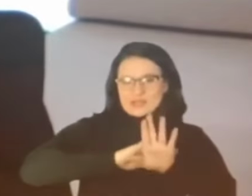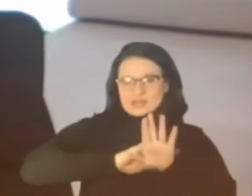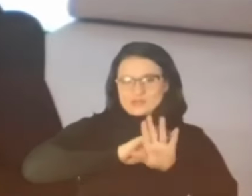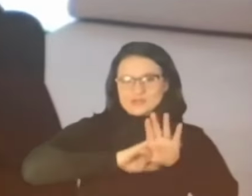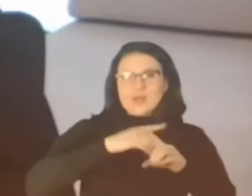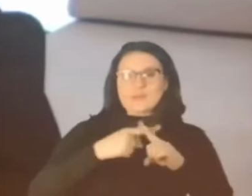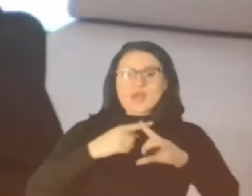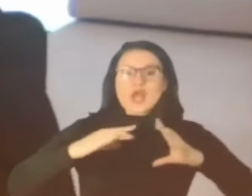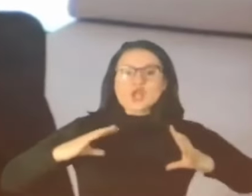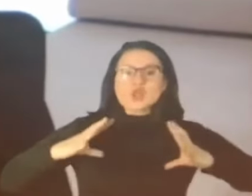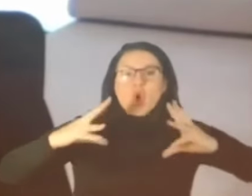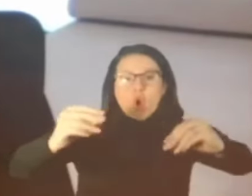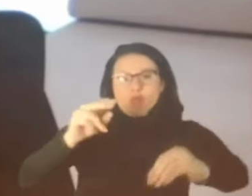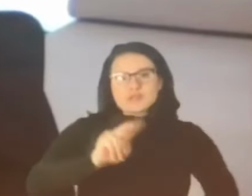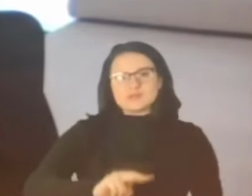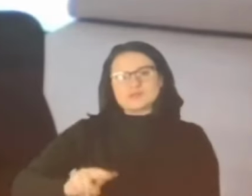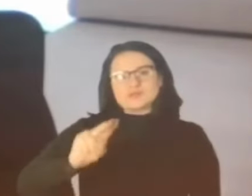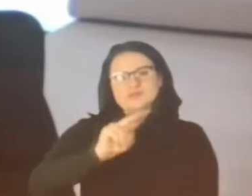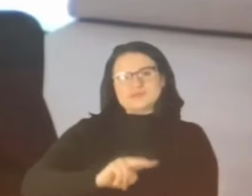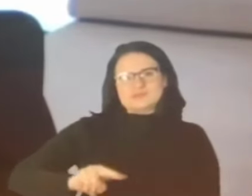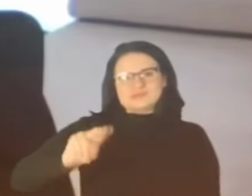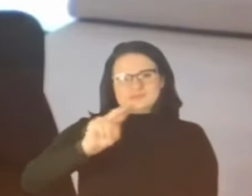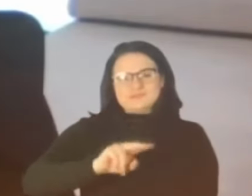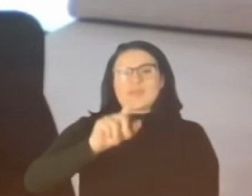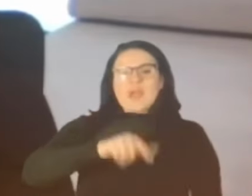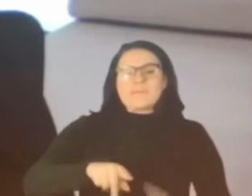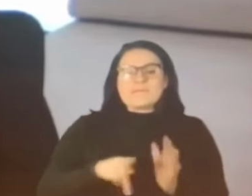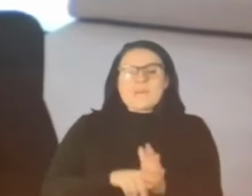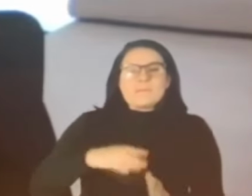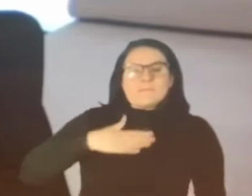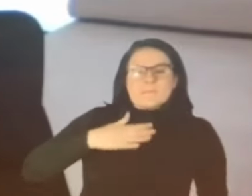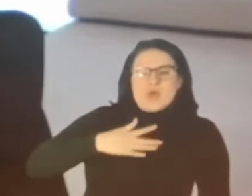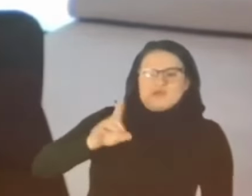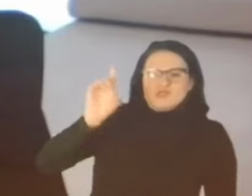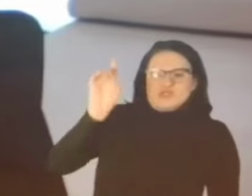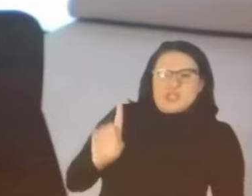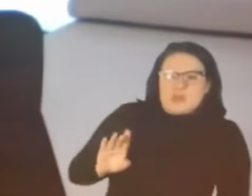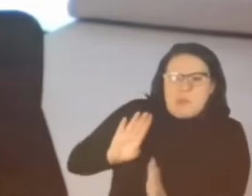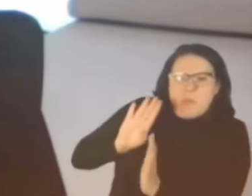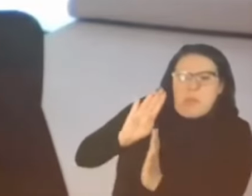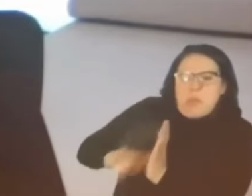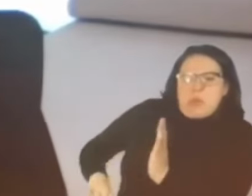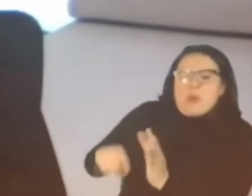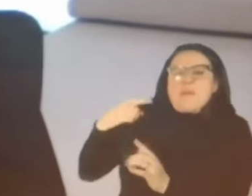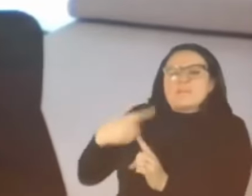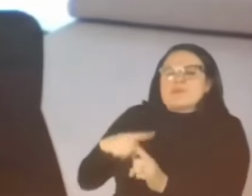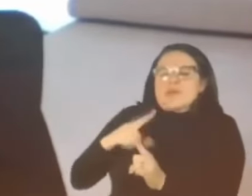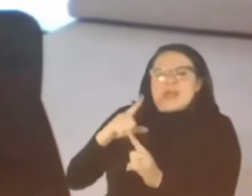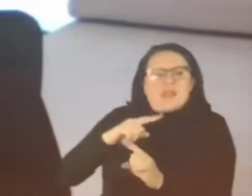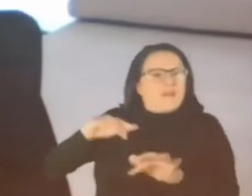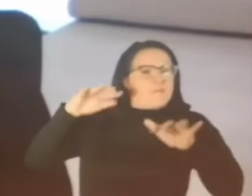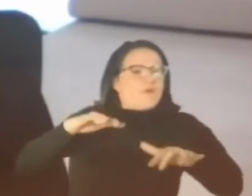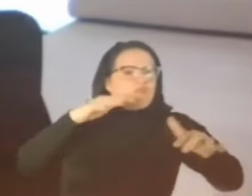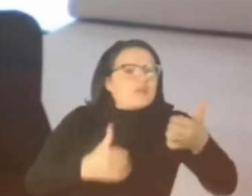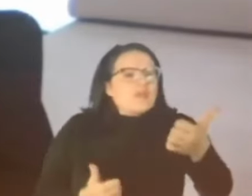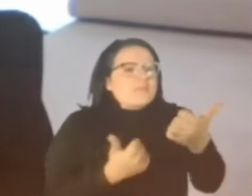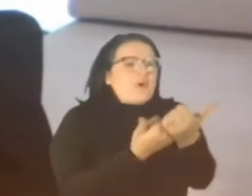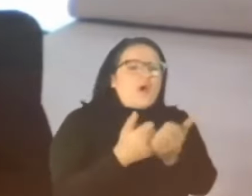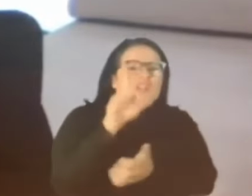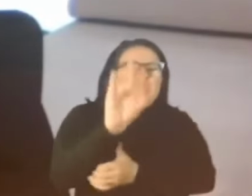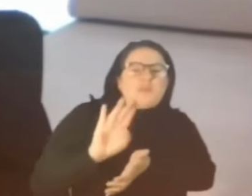as ideologias. É a deturpação do direito em benefício de uma determinada causa política para destruir